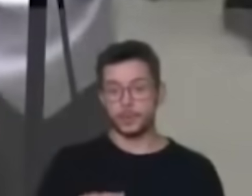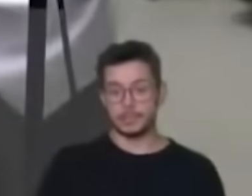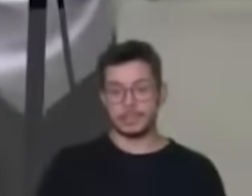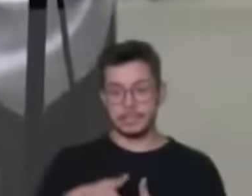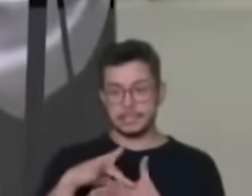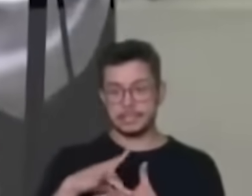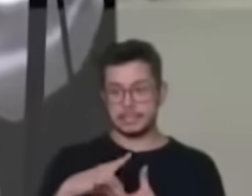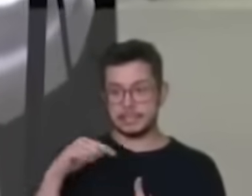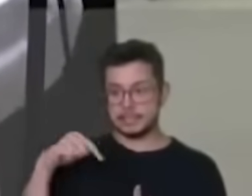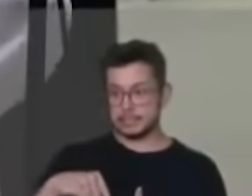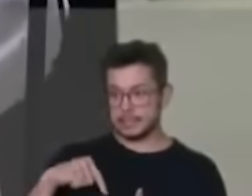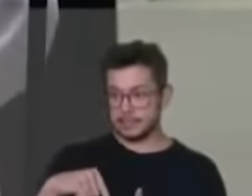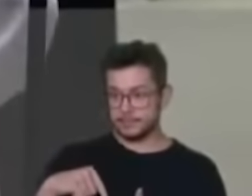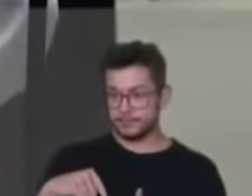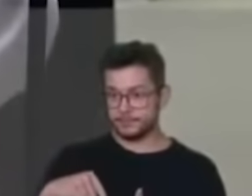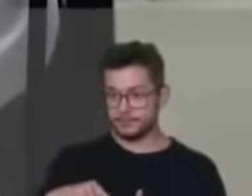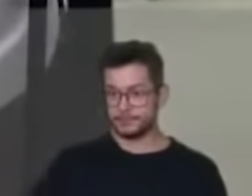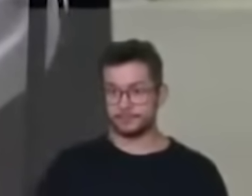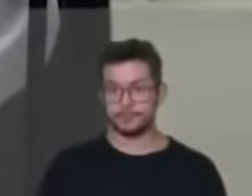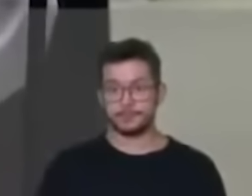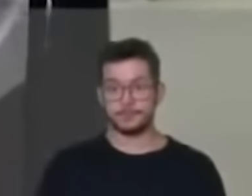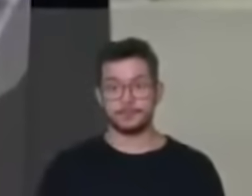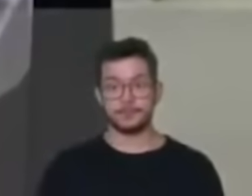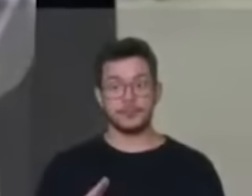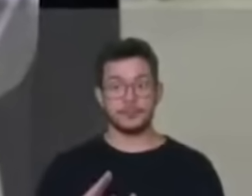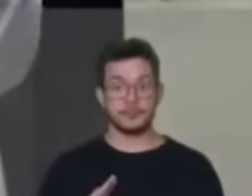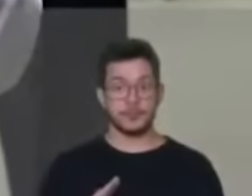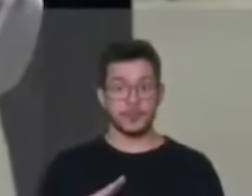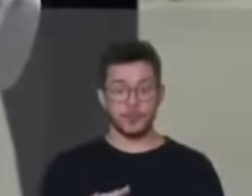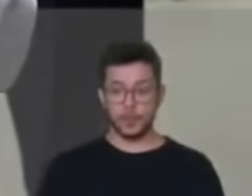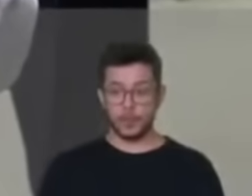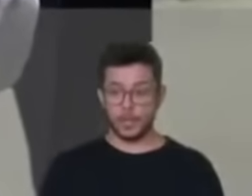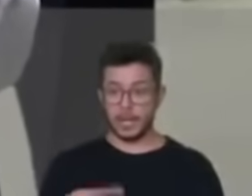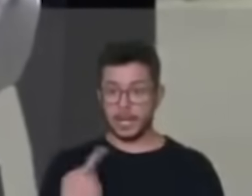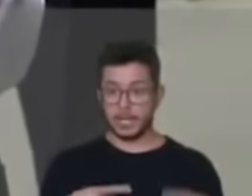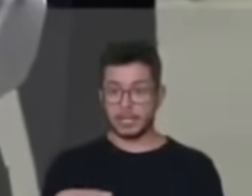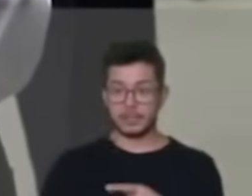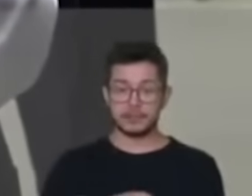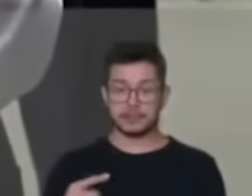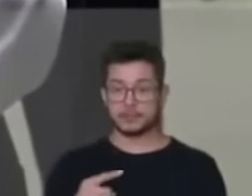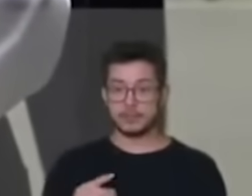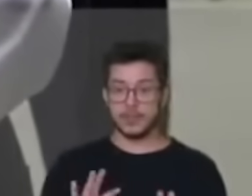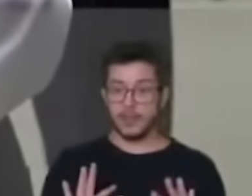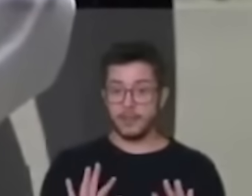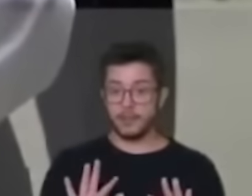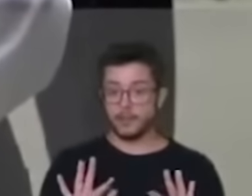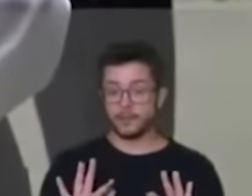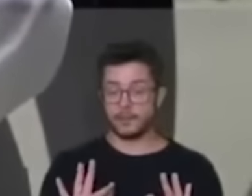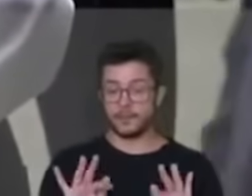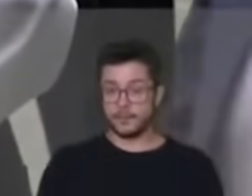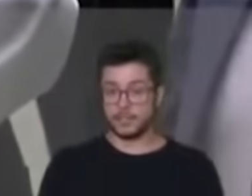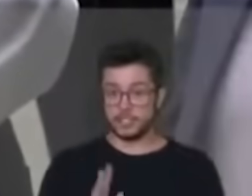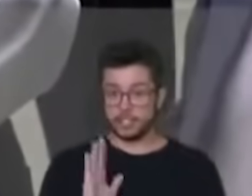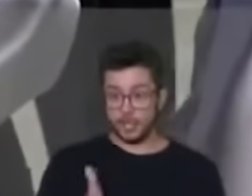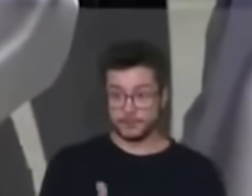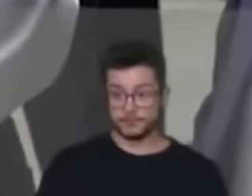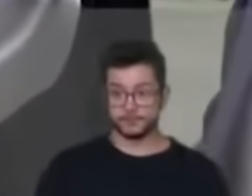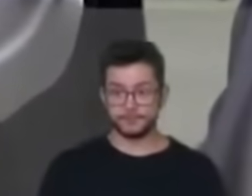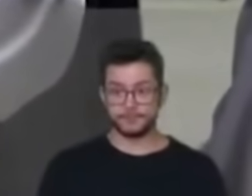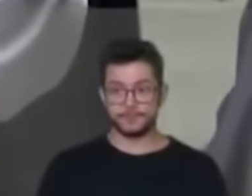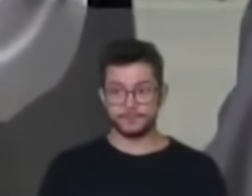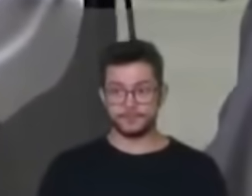parlamentares presentes no plenário, tendo em vista que as deliberações já tinham sido concluídas.